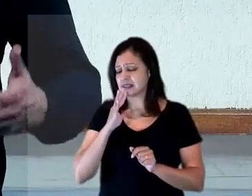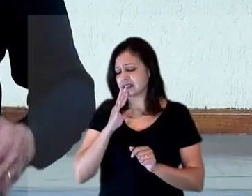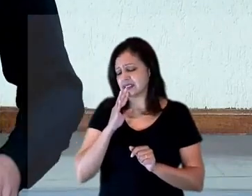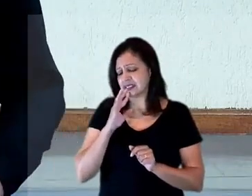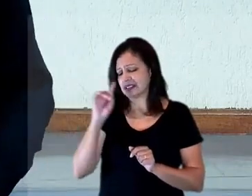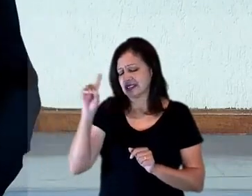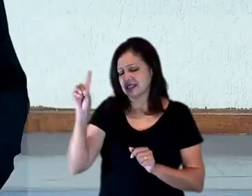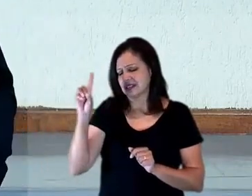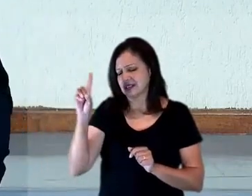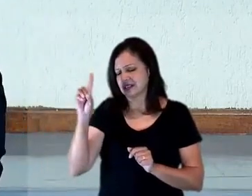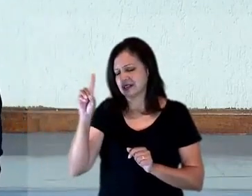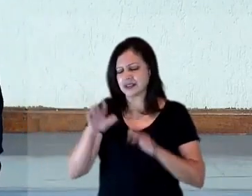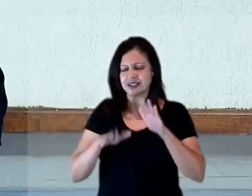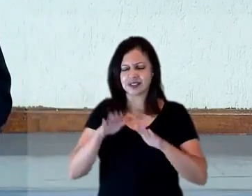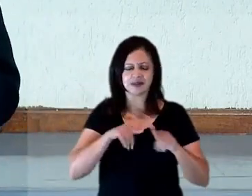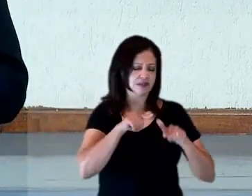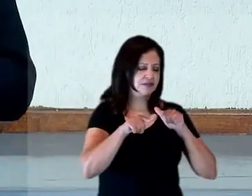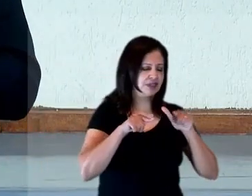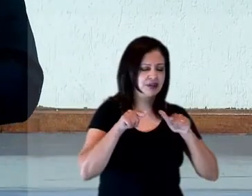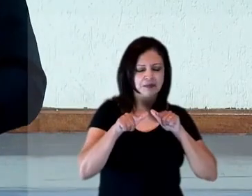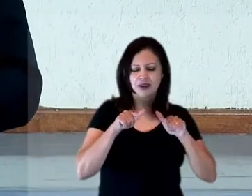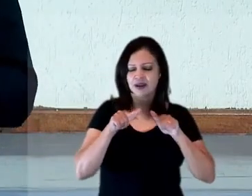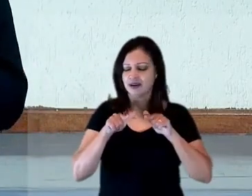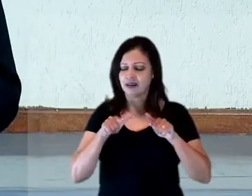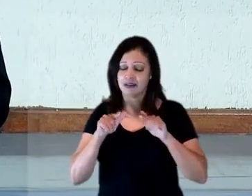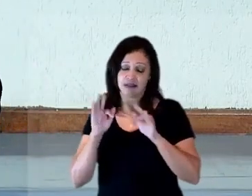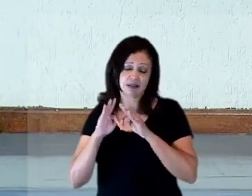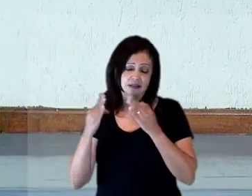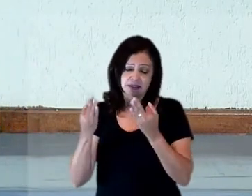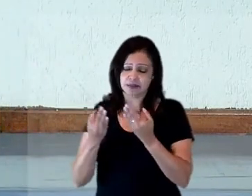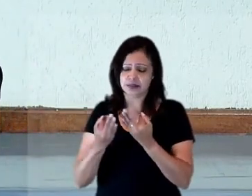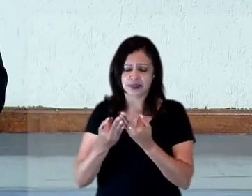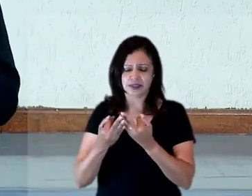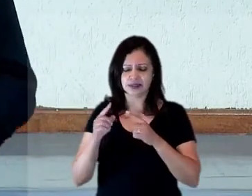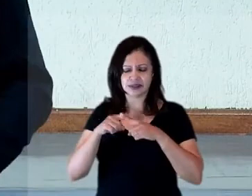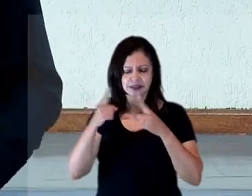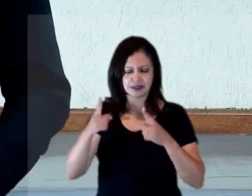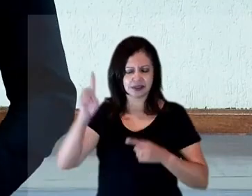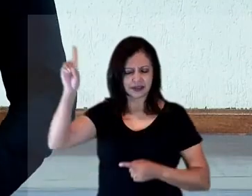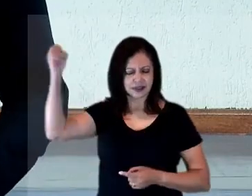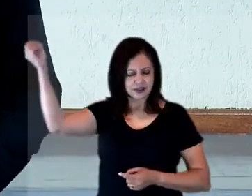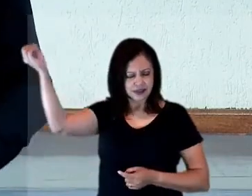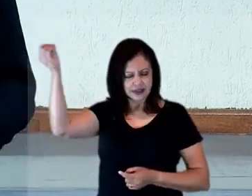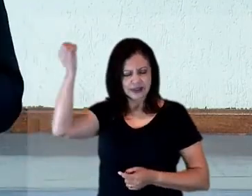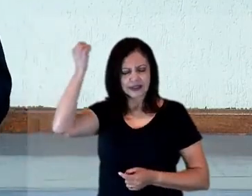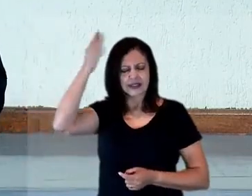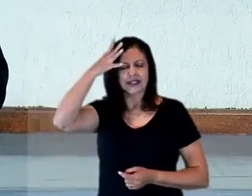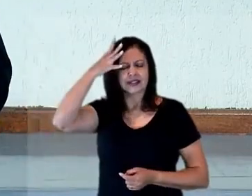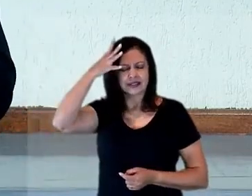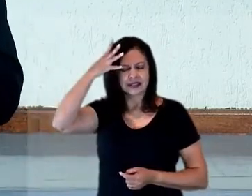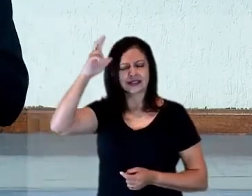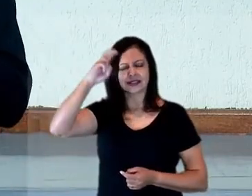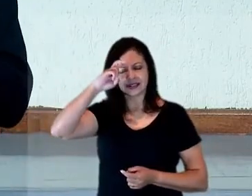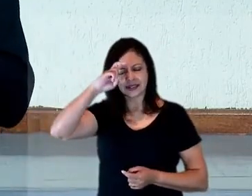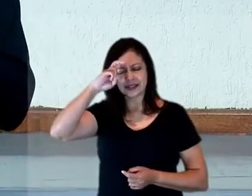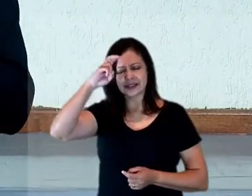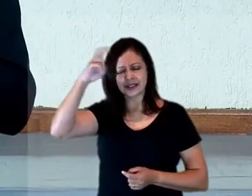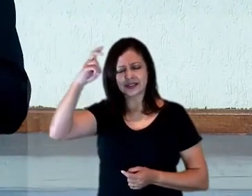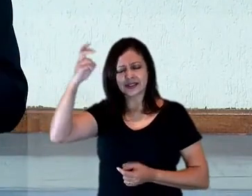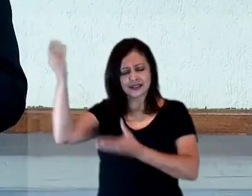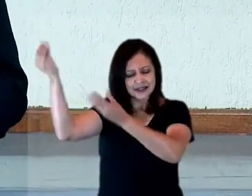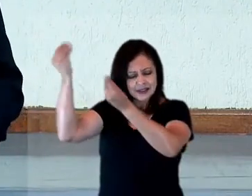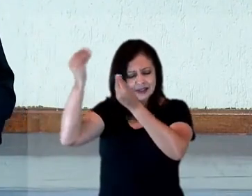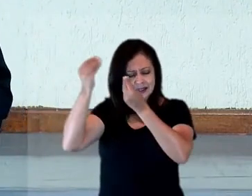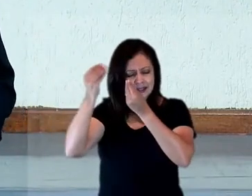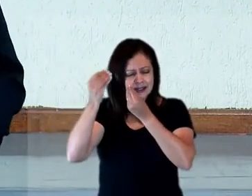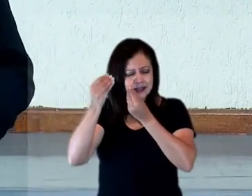familiar, profissional, mas que o Senhor nos dê graça, sabedoria, para que nós venhamos a